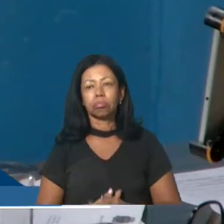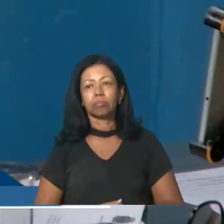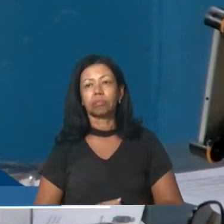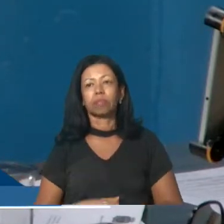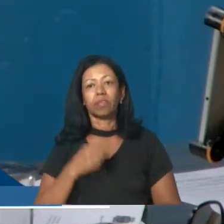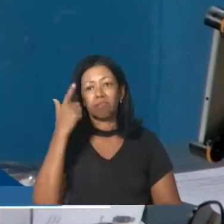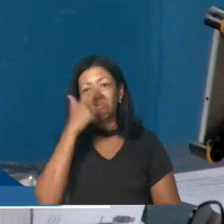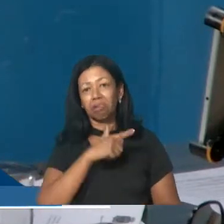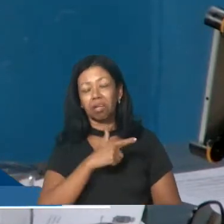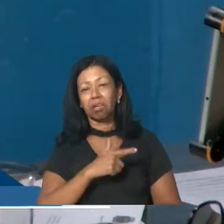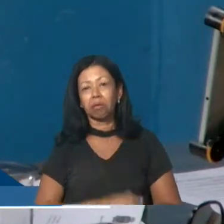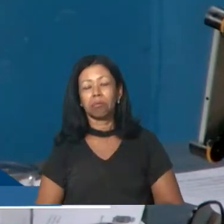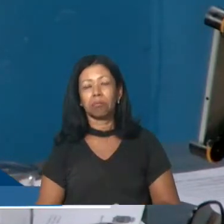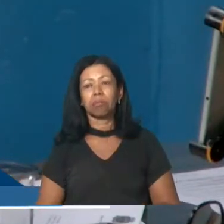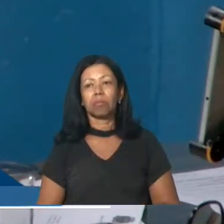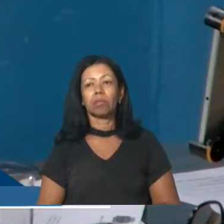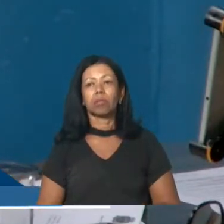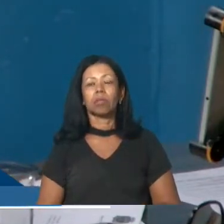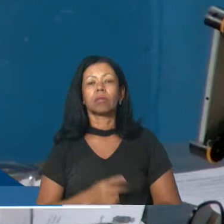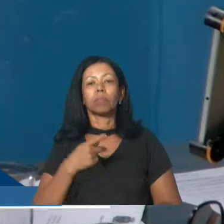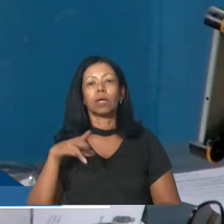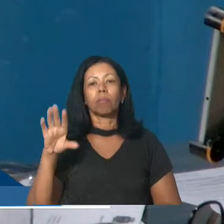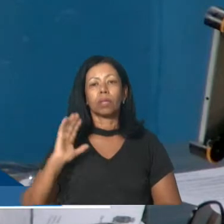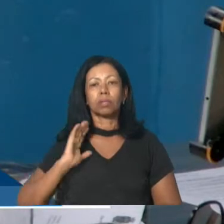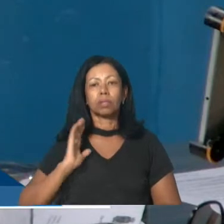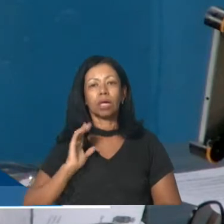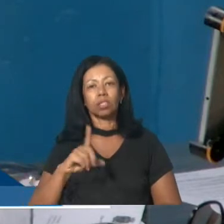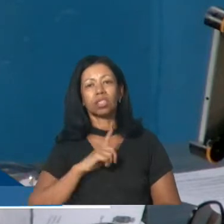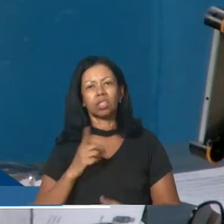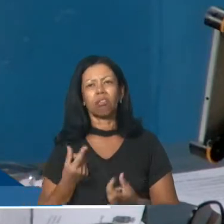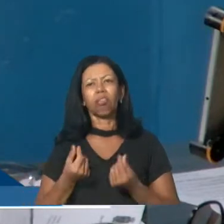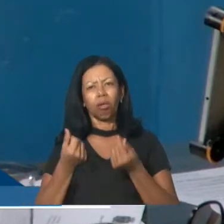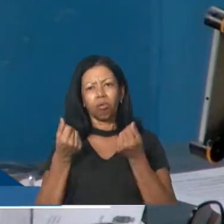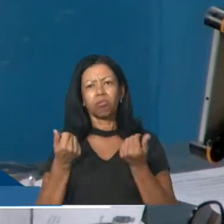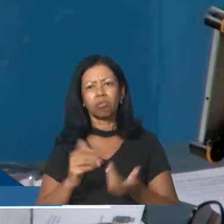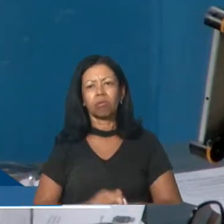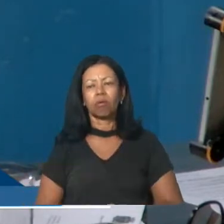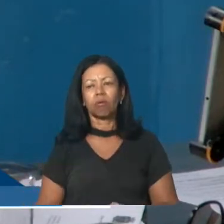pobre, para uma cidade milionária. Não!